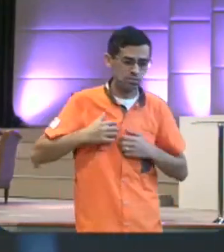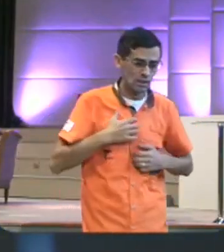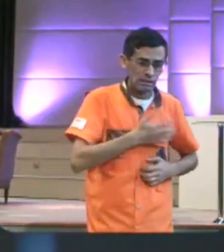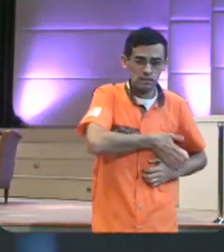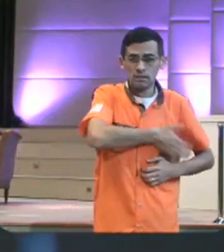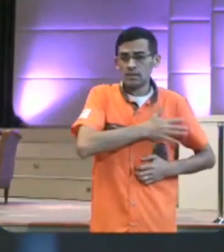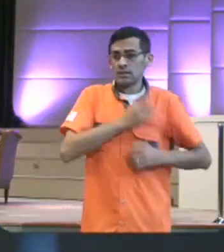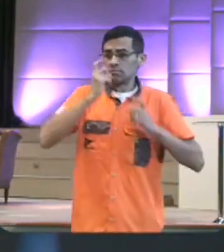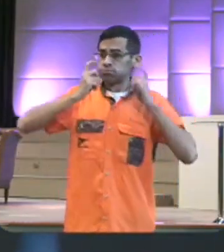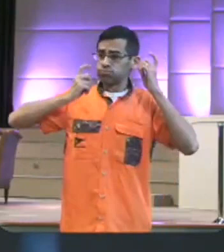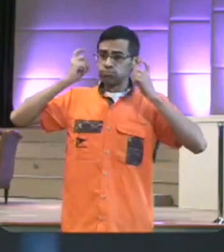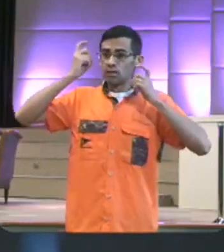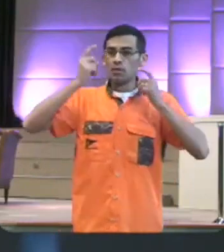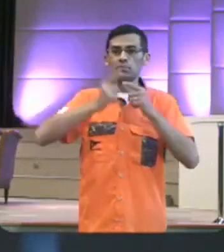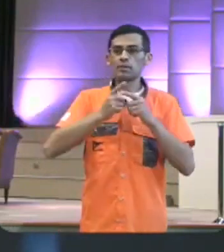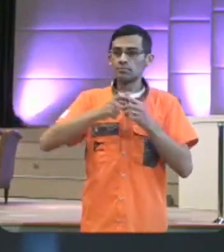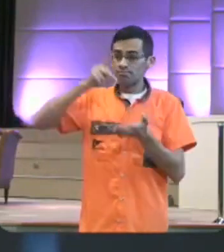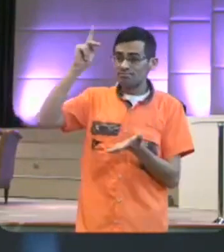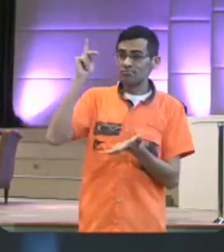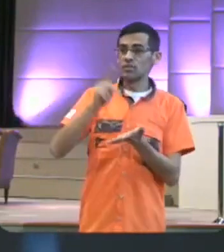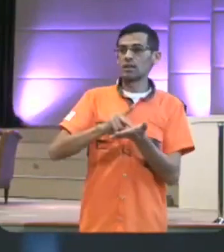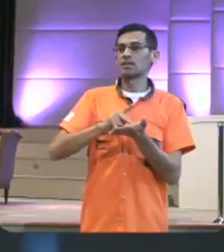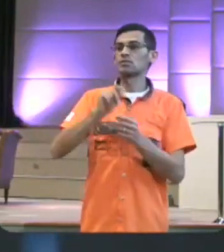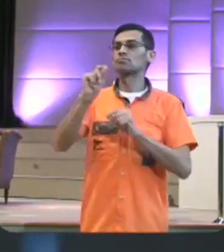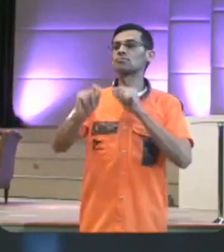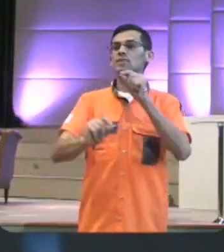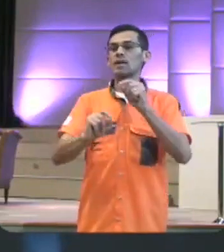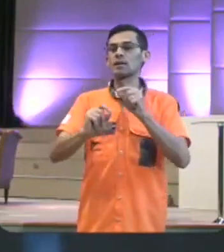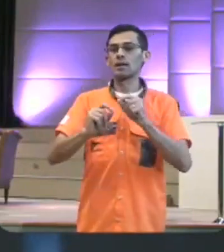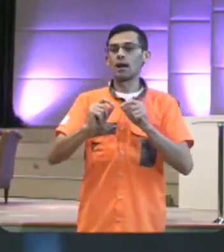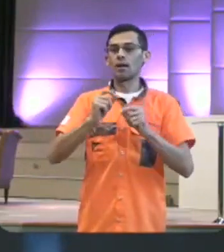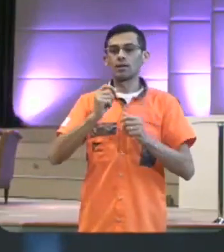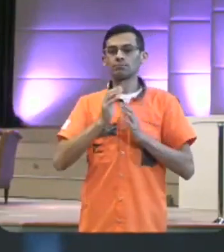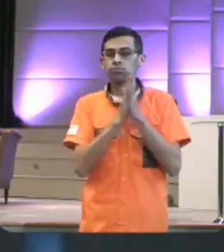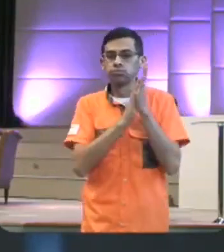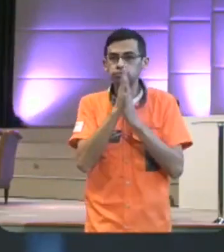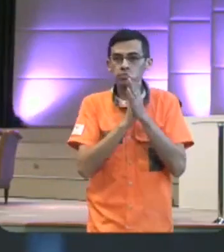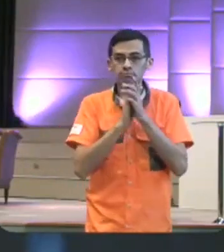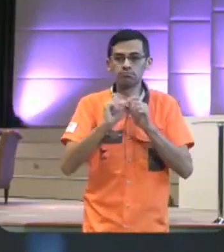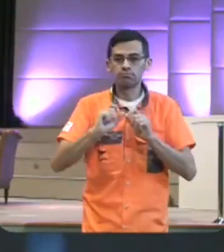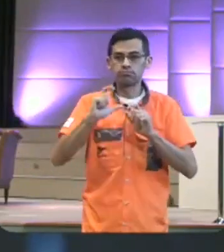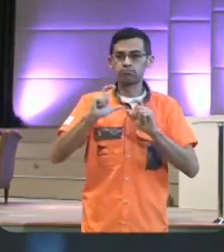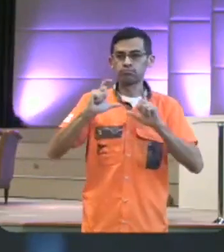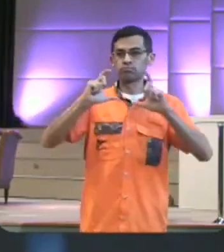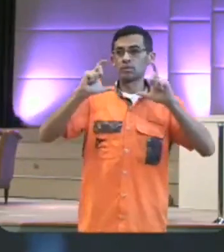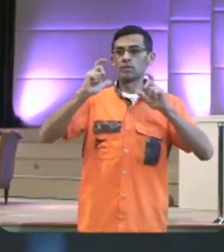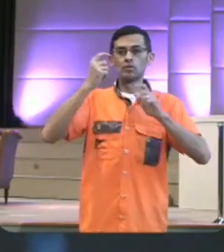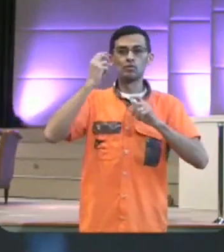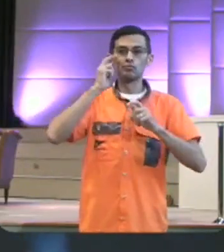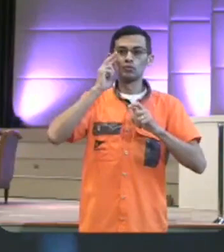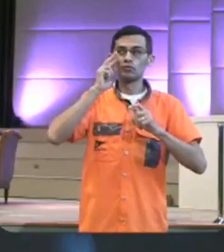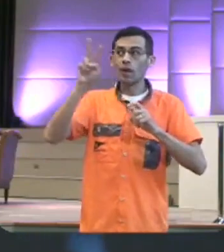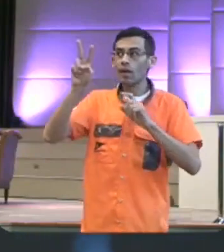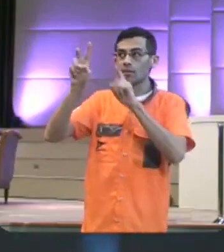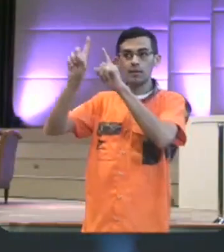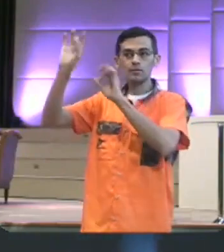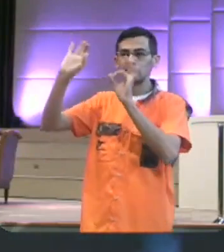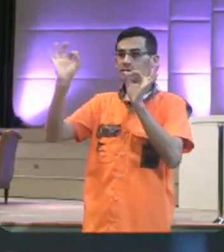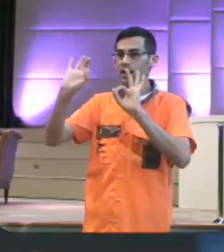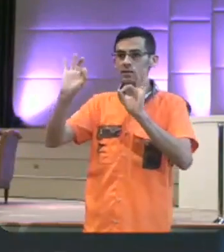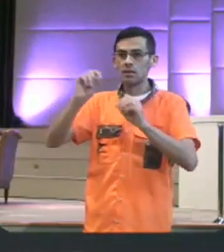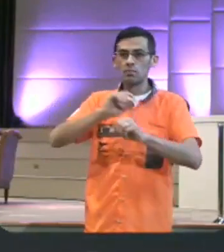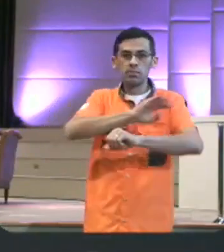alma porque a realidade da gente cresce, e a gente não consegue enxergar mais nada. Tem